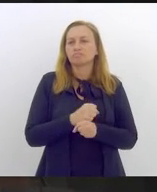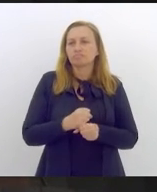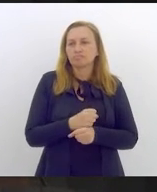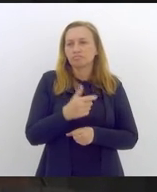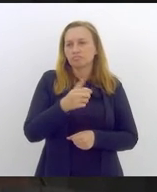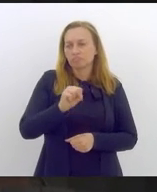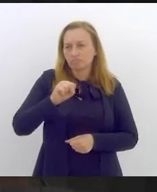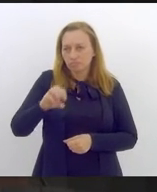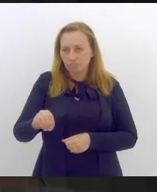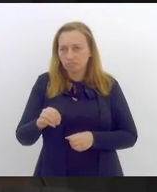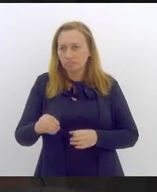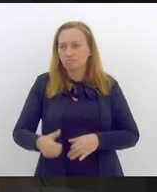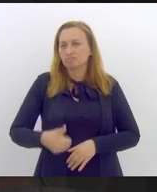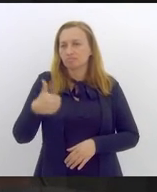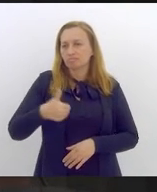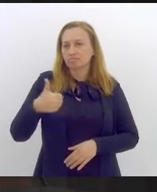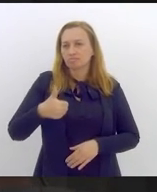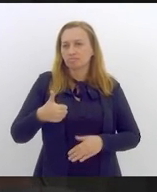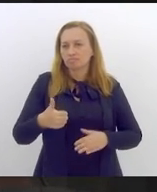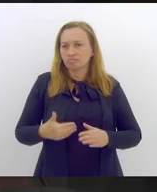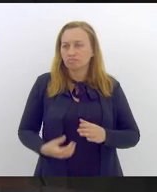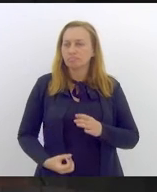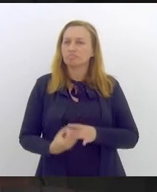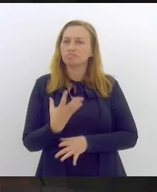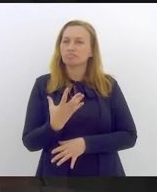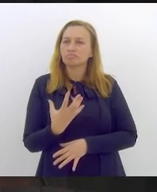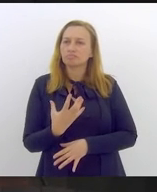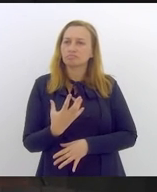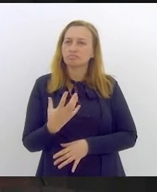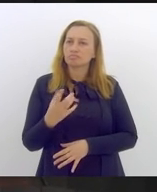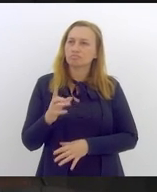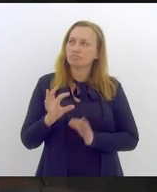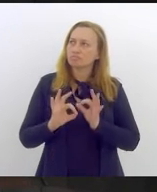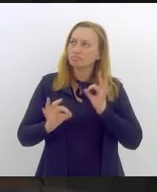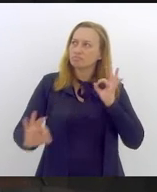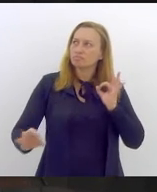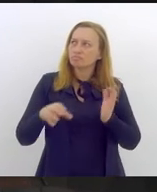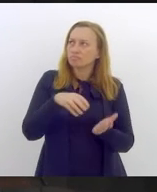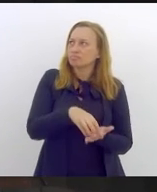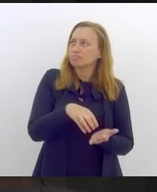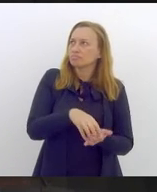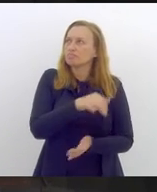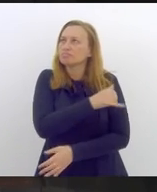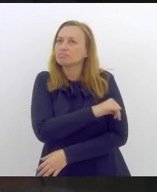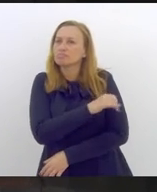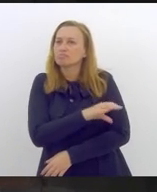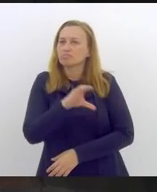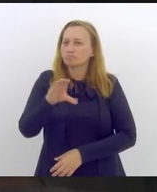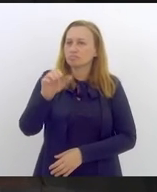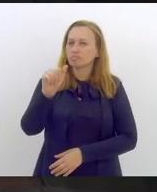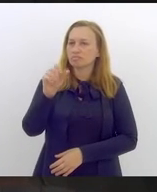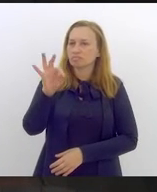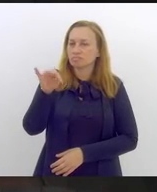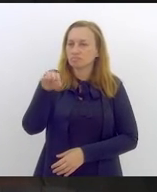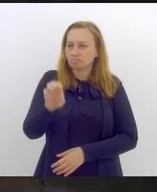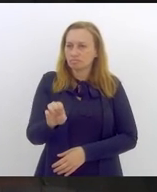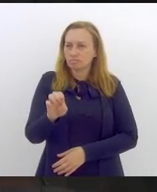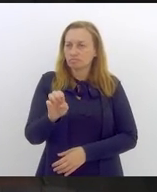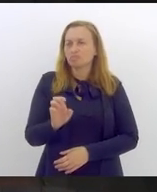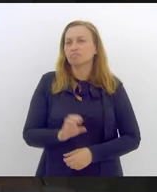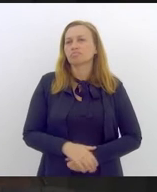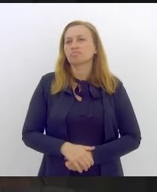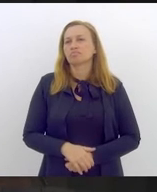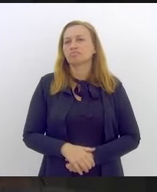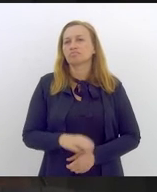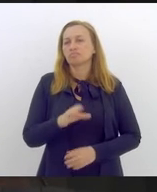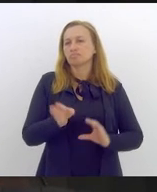inaugurando o primeiro exemplar Aquilo é muito longe do centro do Rio no bairro do Catete o Centro Integrado de educação pública